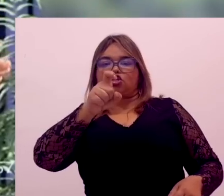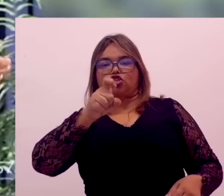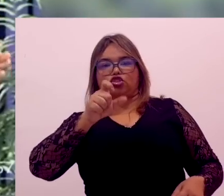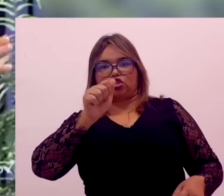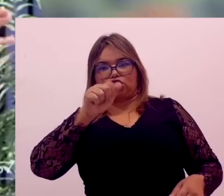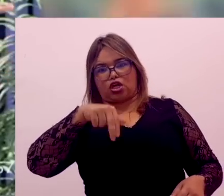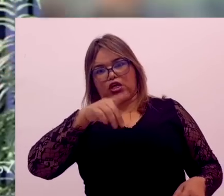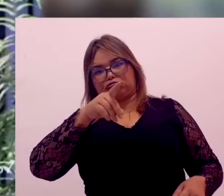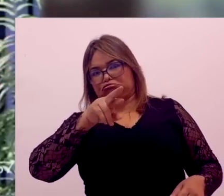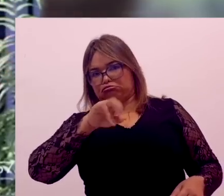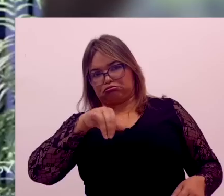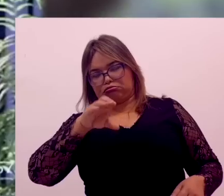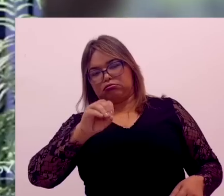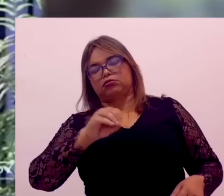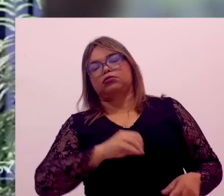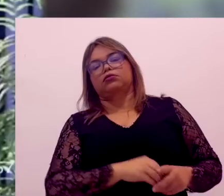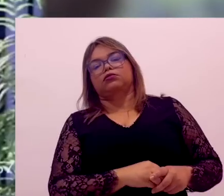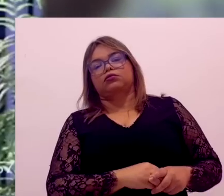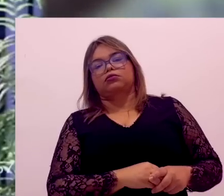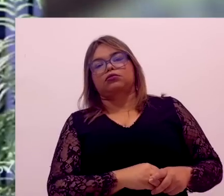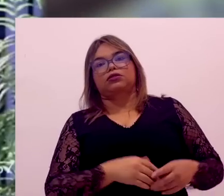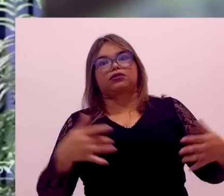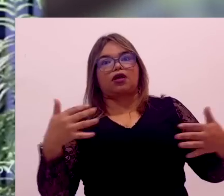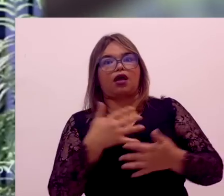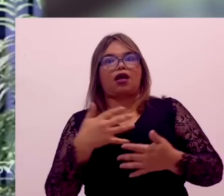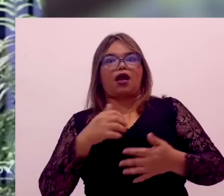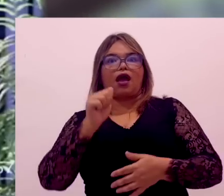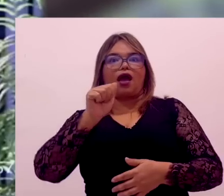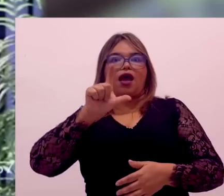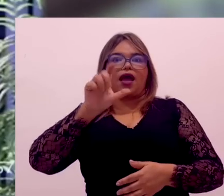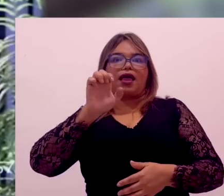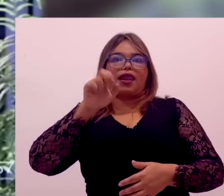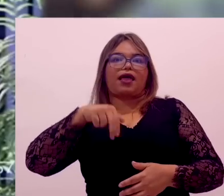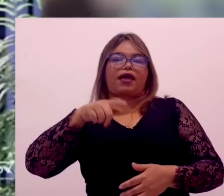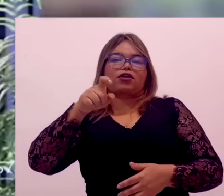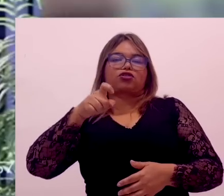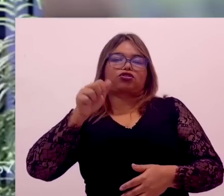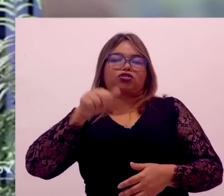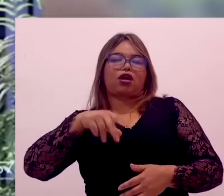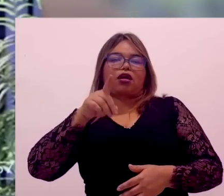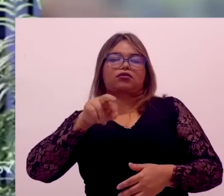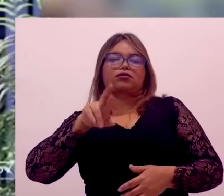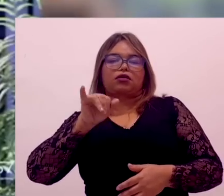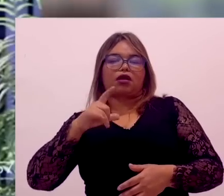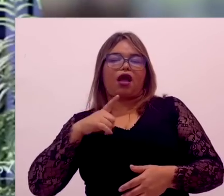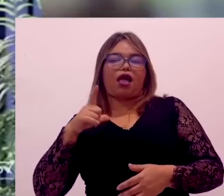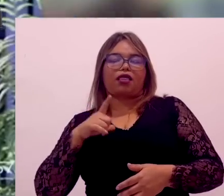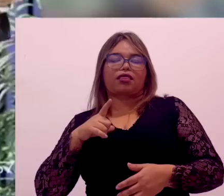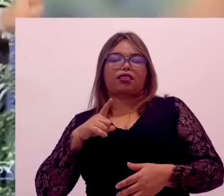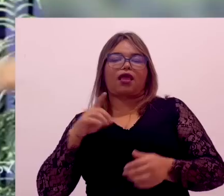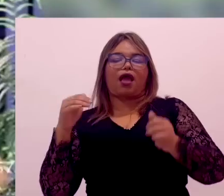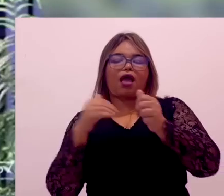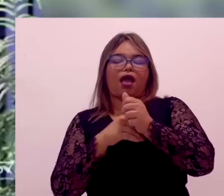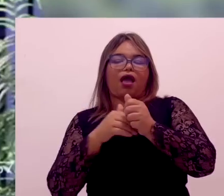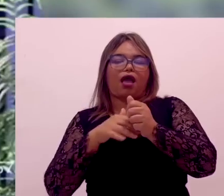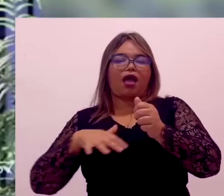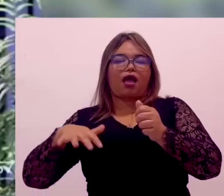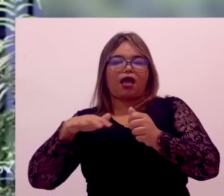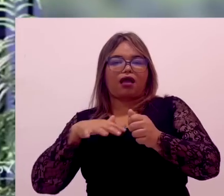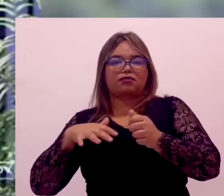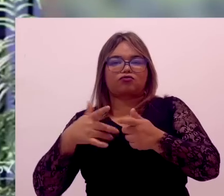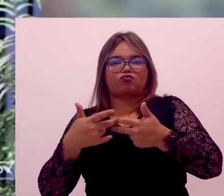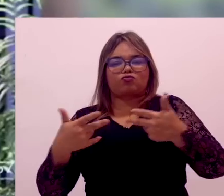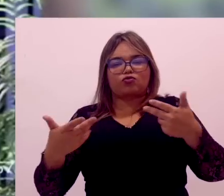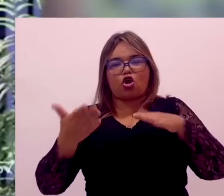Era ali que era guardado o conhecimento oculto. Ele foi guardado em Alexandria e em Roma. Em todos os outros lugares ele foi